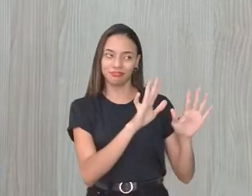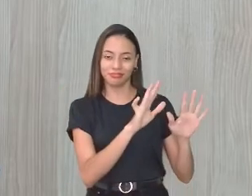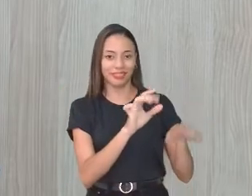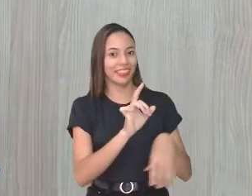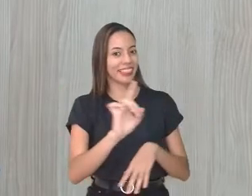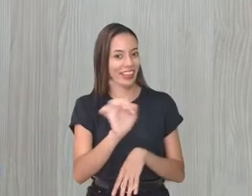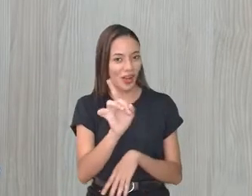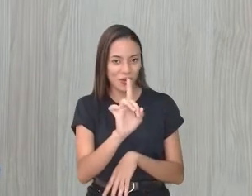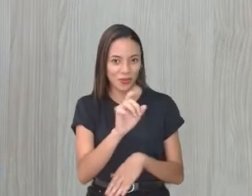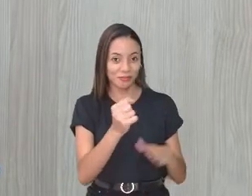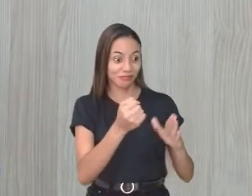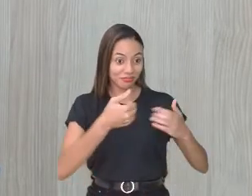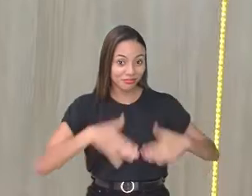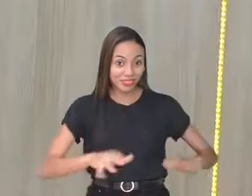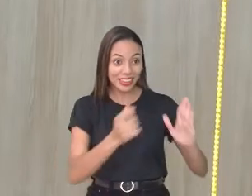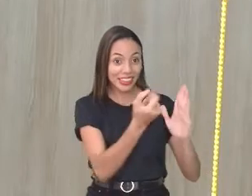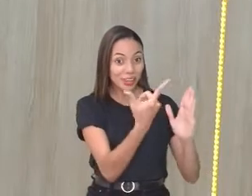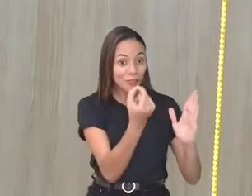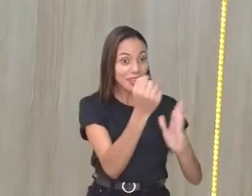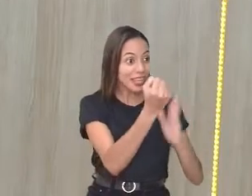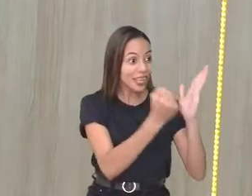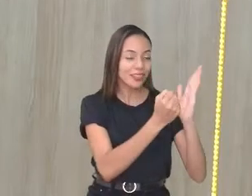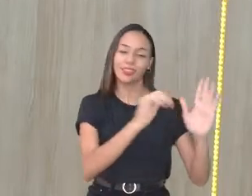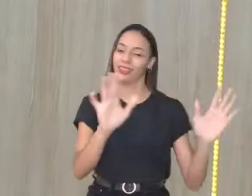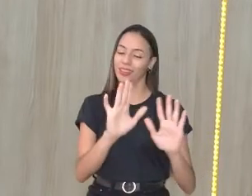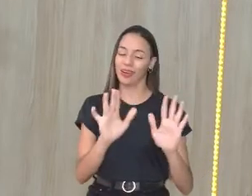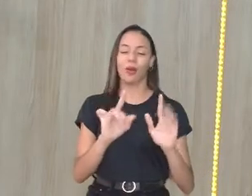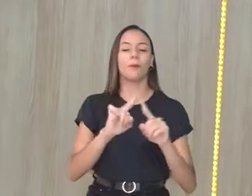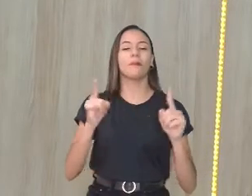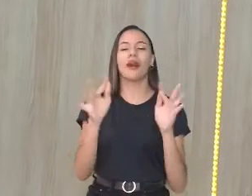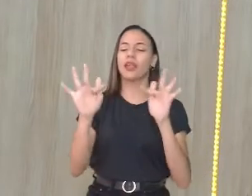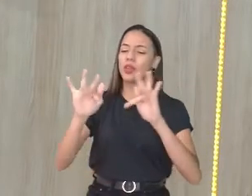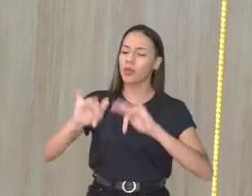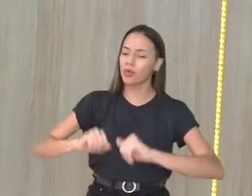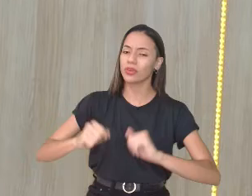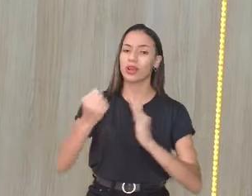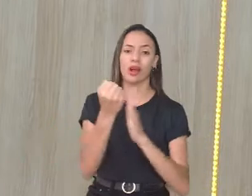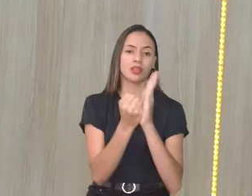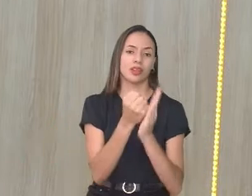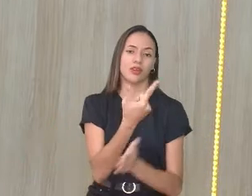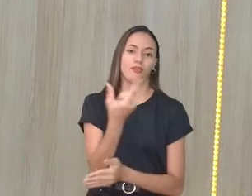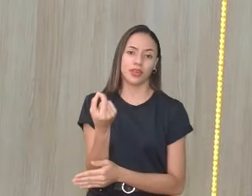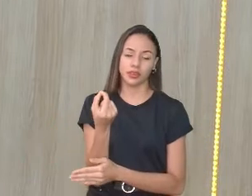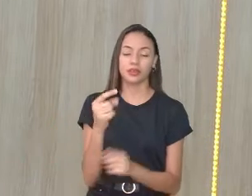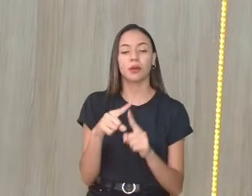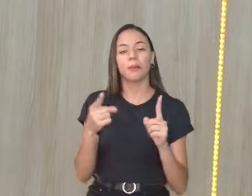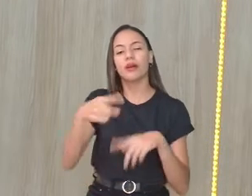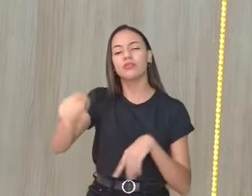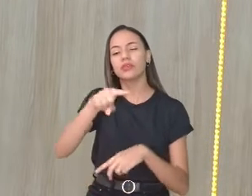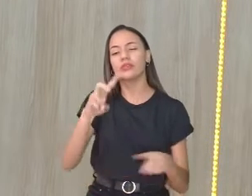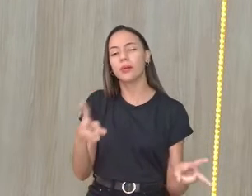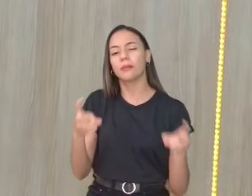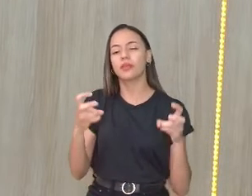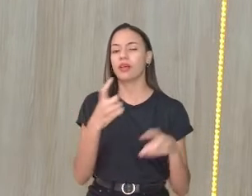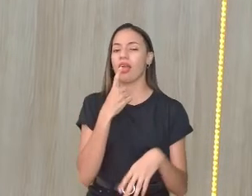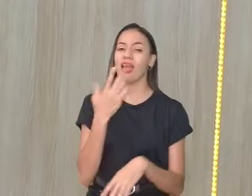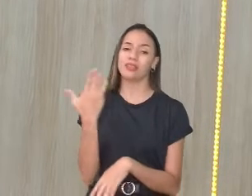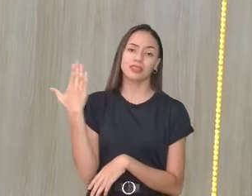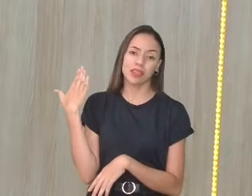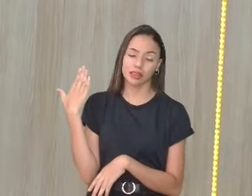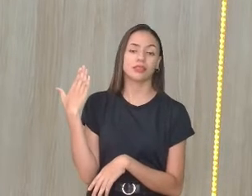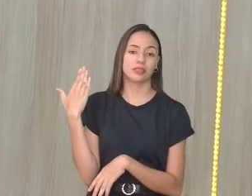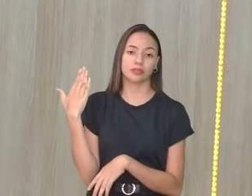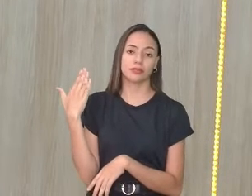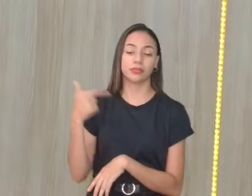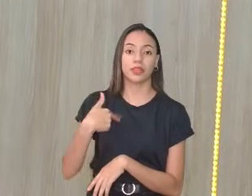não foi. Mas, gente, no final do século XX, mas foi, né? Mas, assim, para vocês verem como é recente, né? E